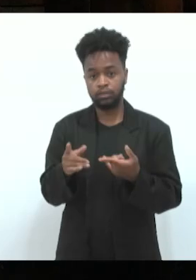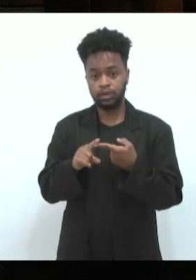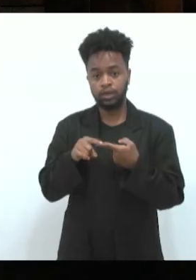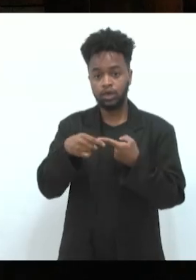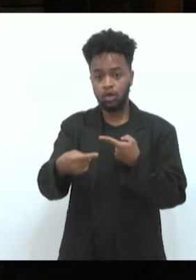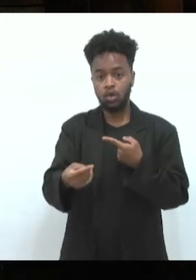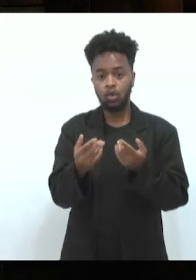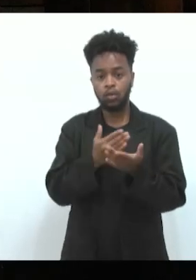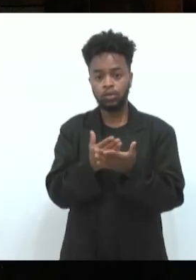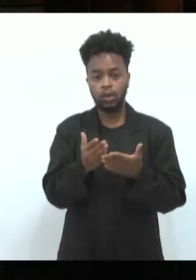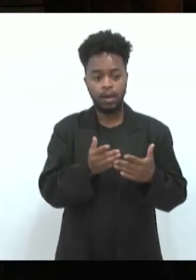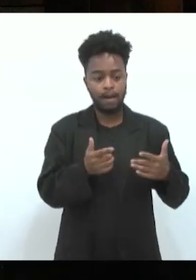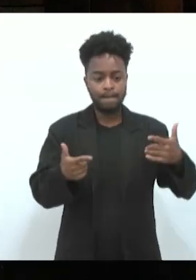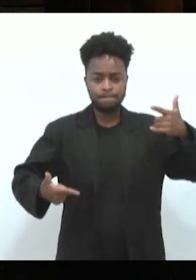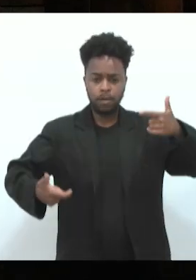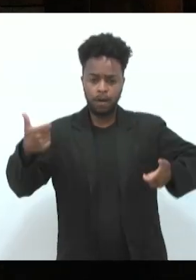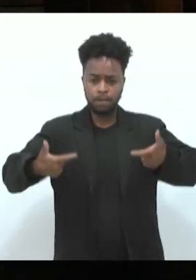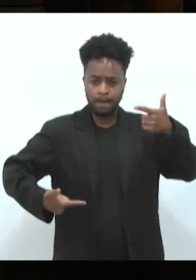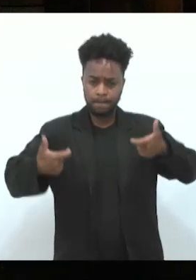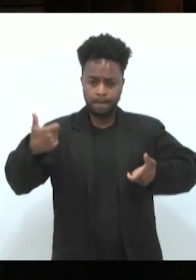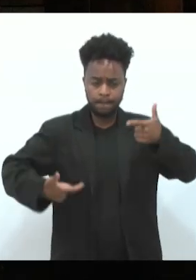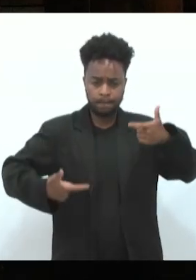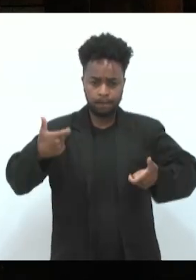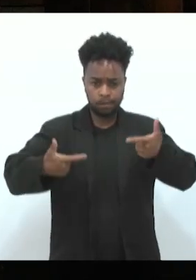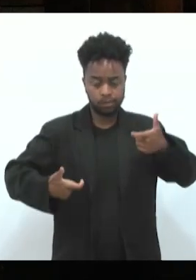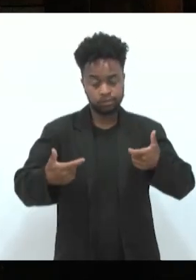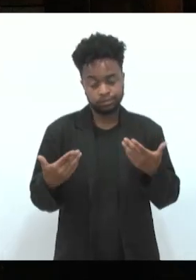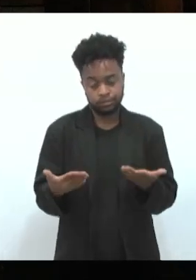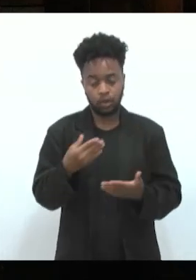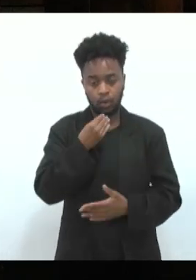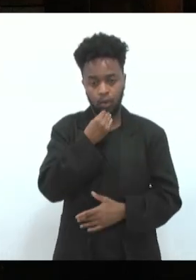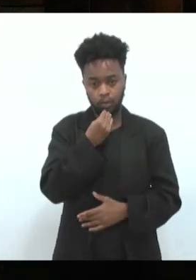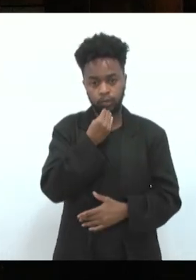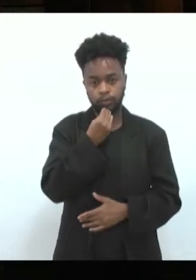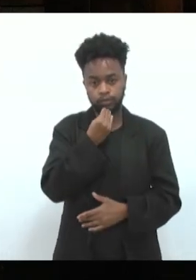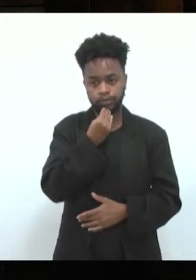começou uma imensa troca de tiros, evidentemente